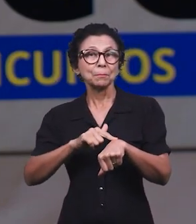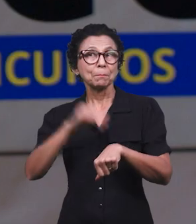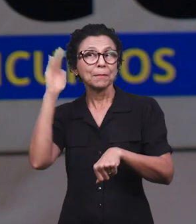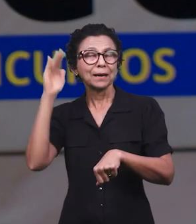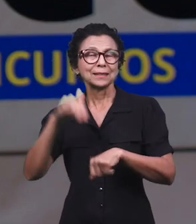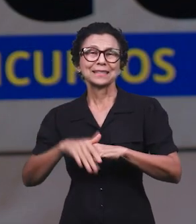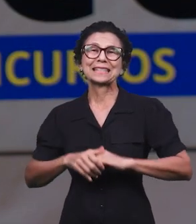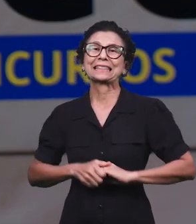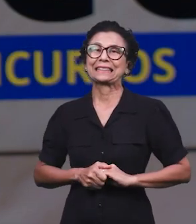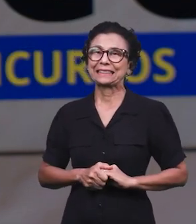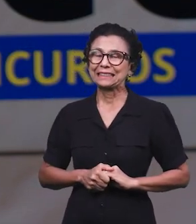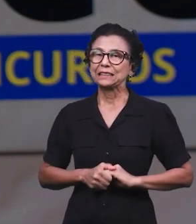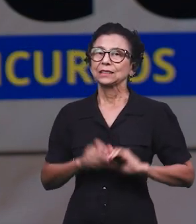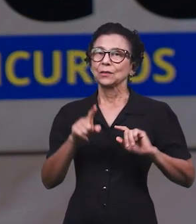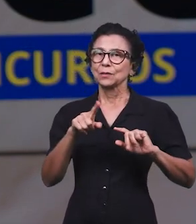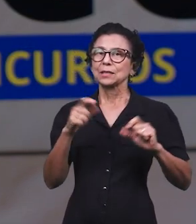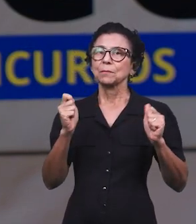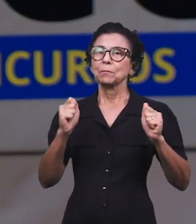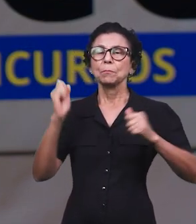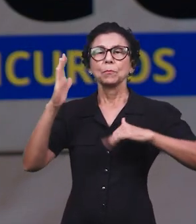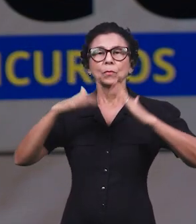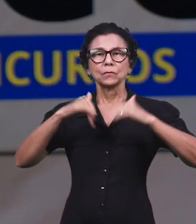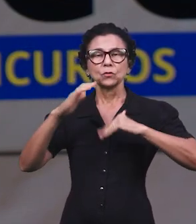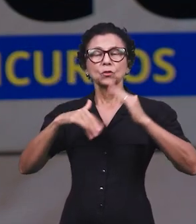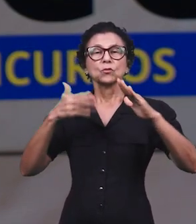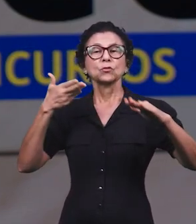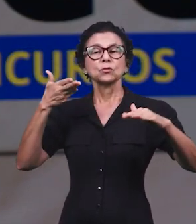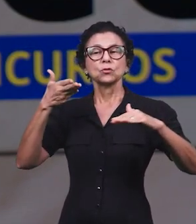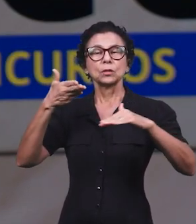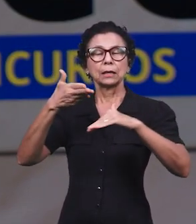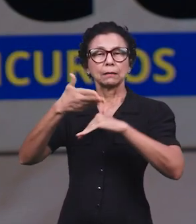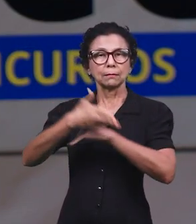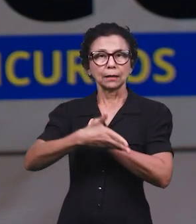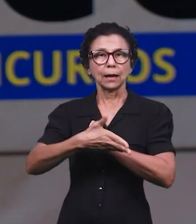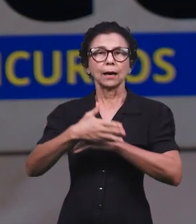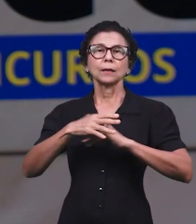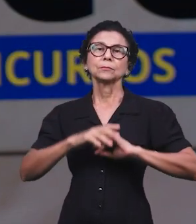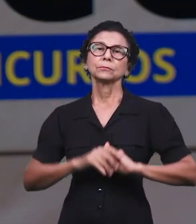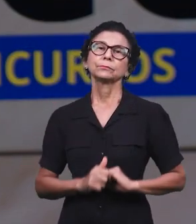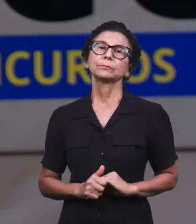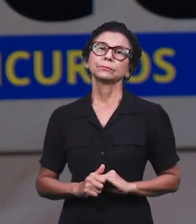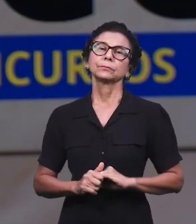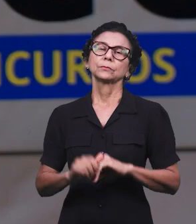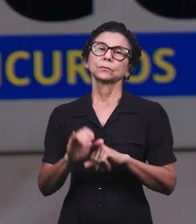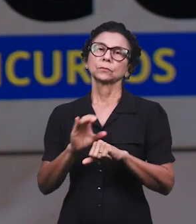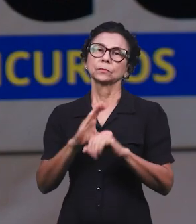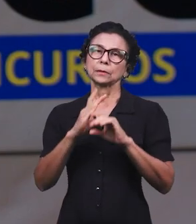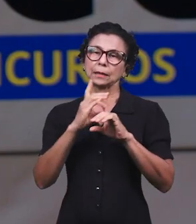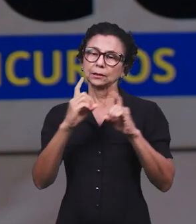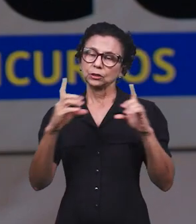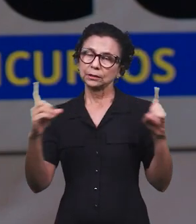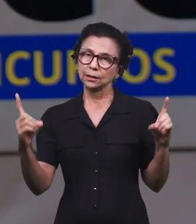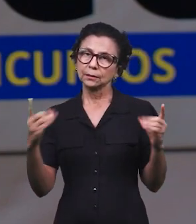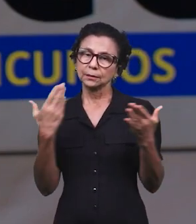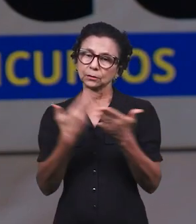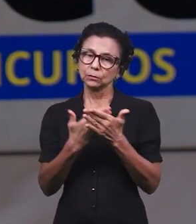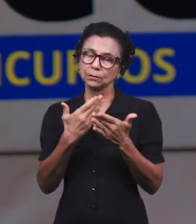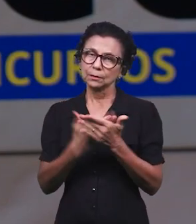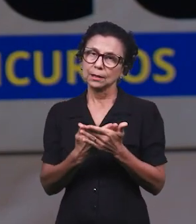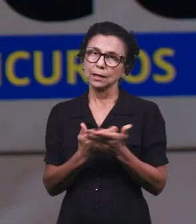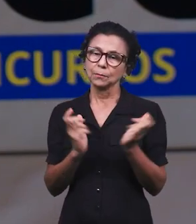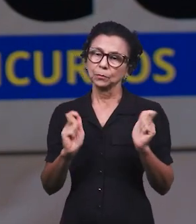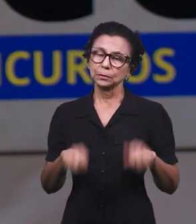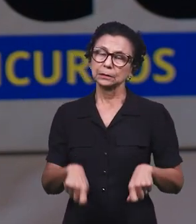tem essa flexibilidade para acessar a plataforma de ensino e poder estudar à distância. Então, essa questão